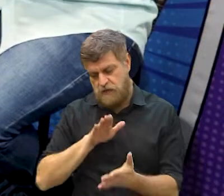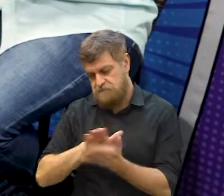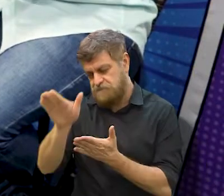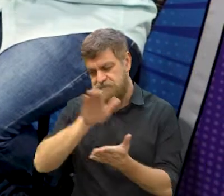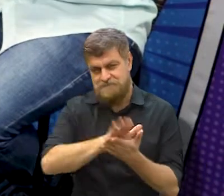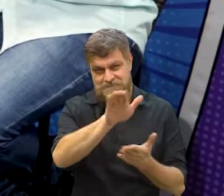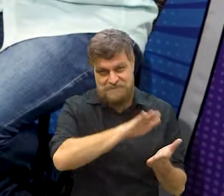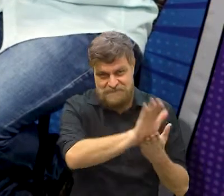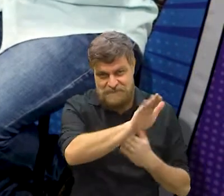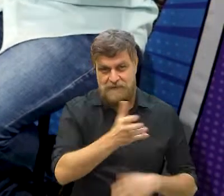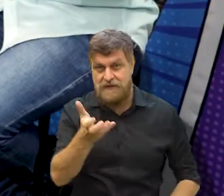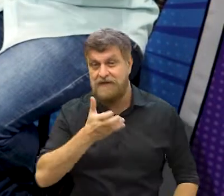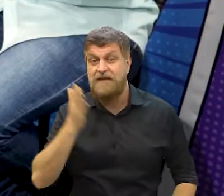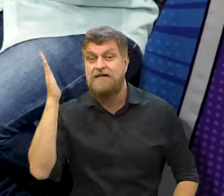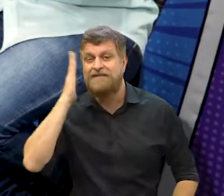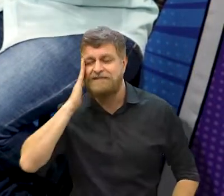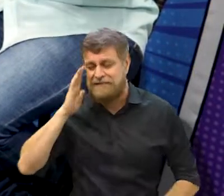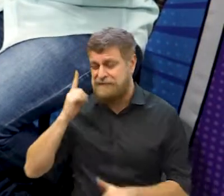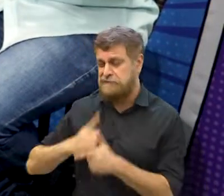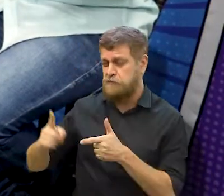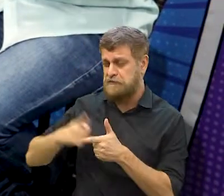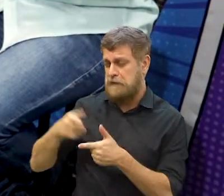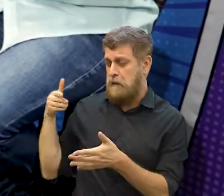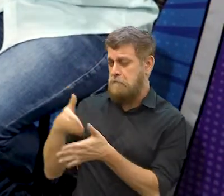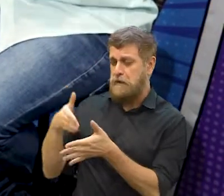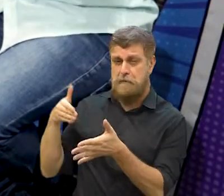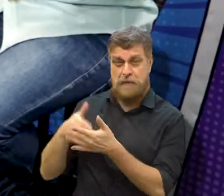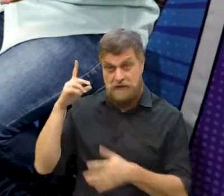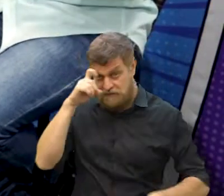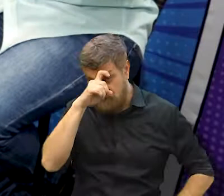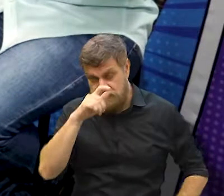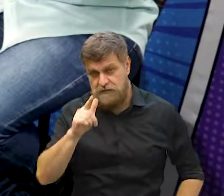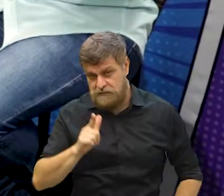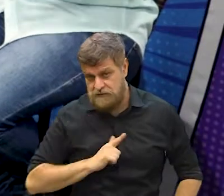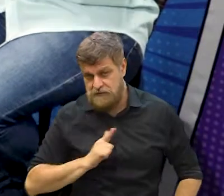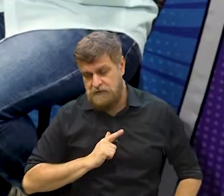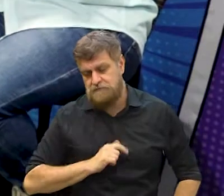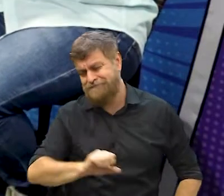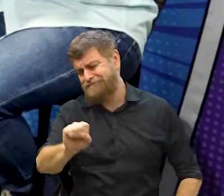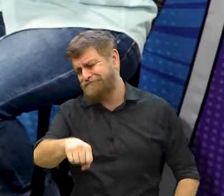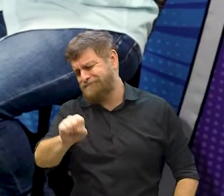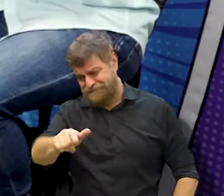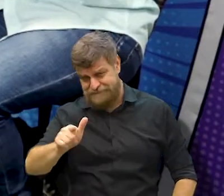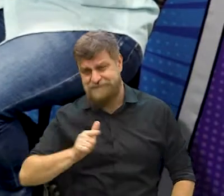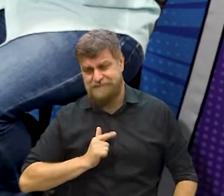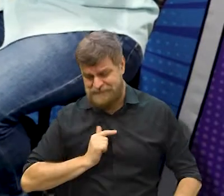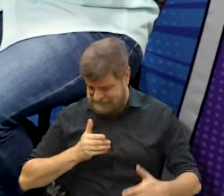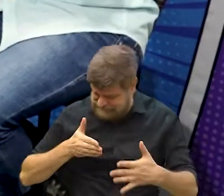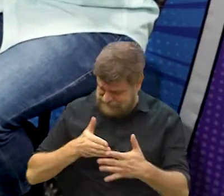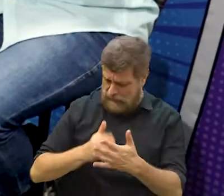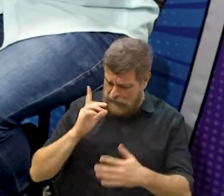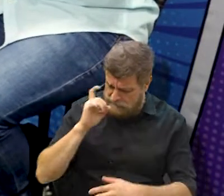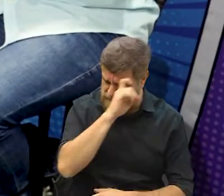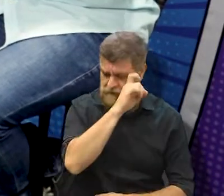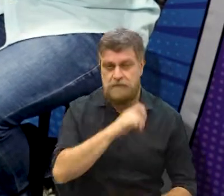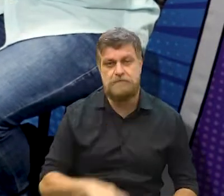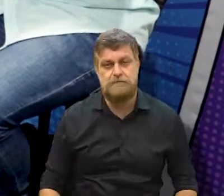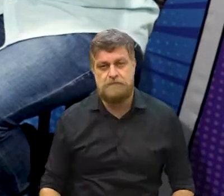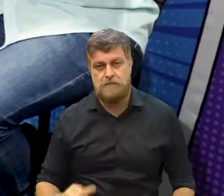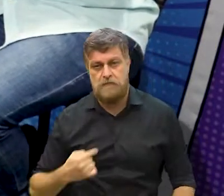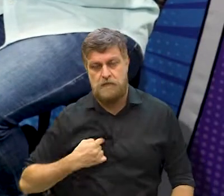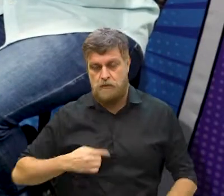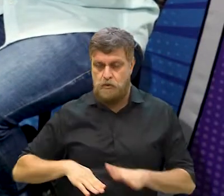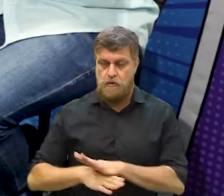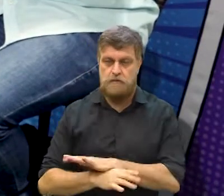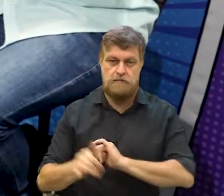aí publicado. Mas eu quero saber os perrengues, né? Porque tem perrengue. Claro que tem, claro que tem. Assim, eu costumo